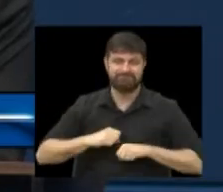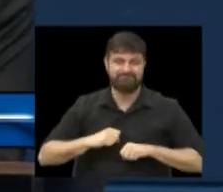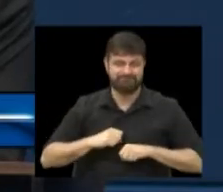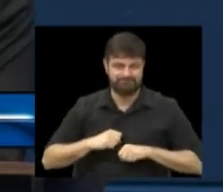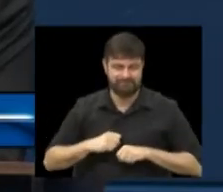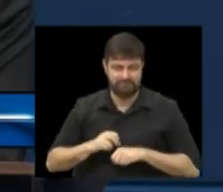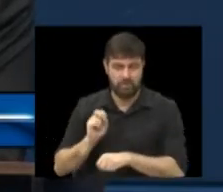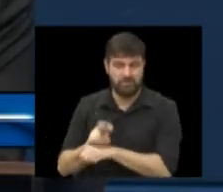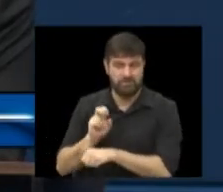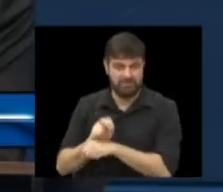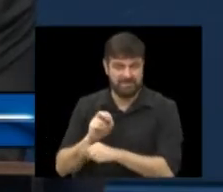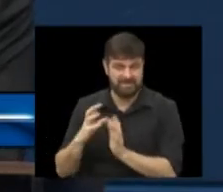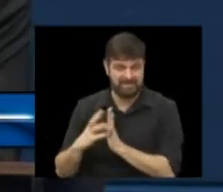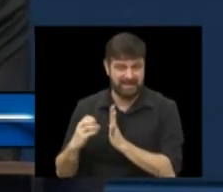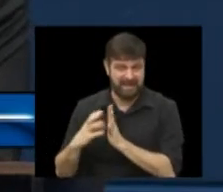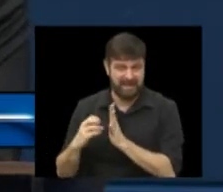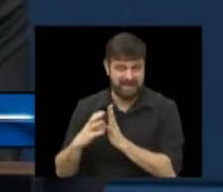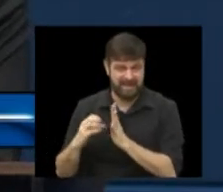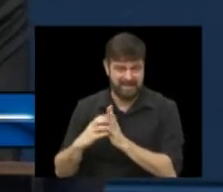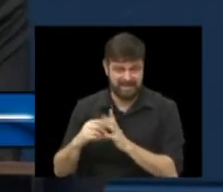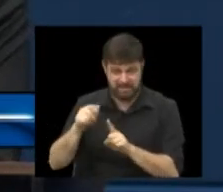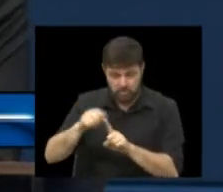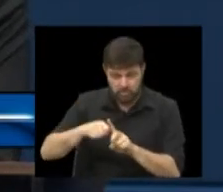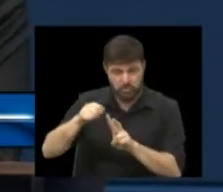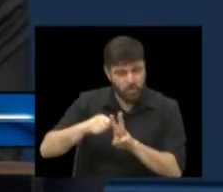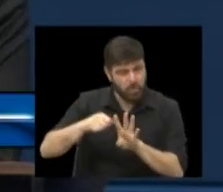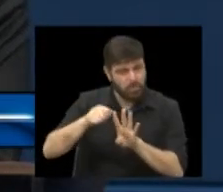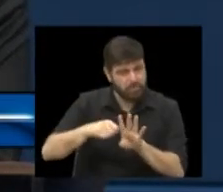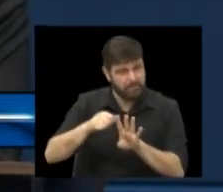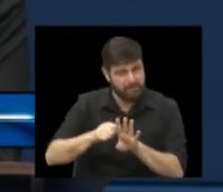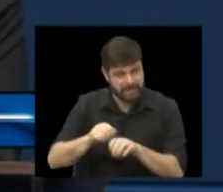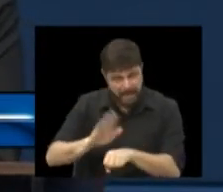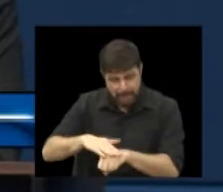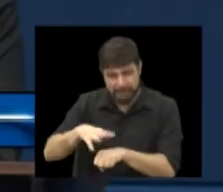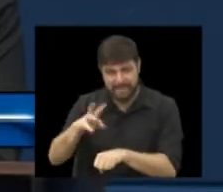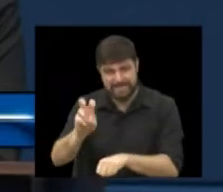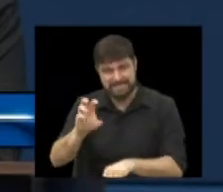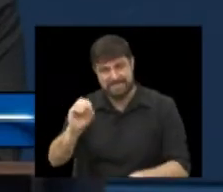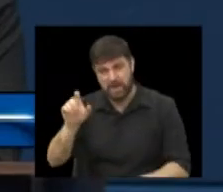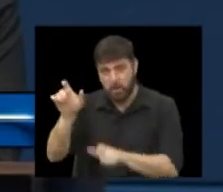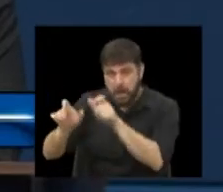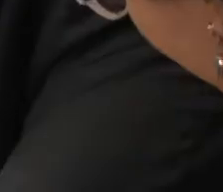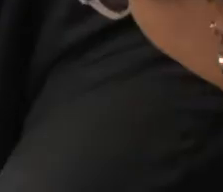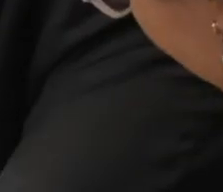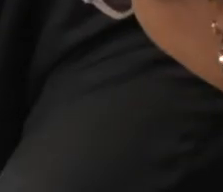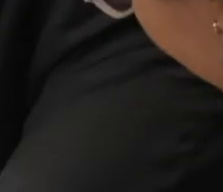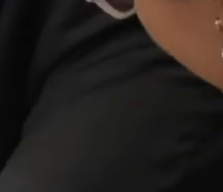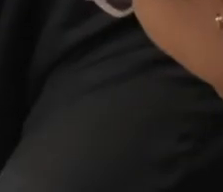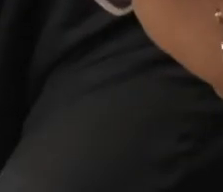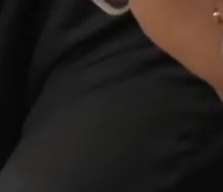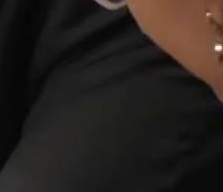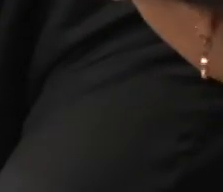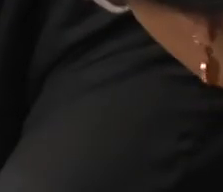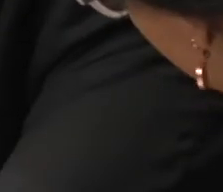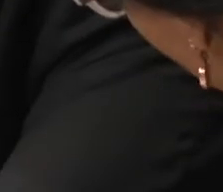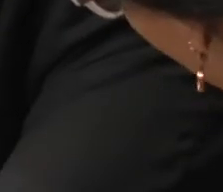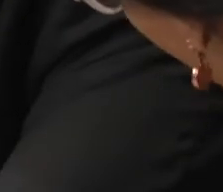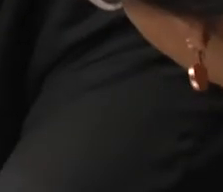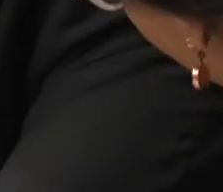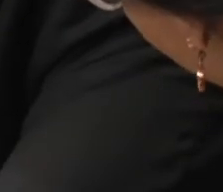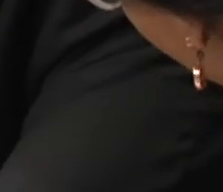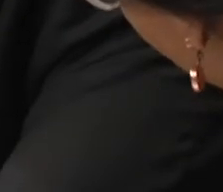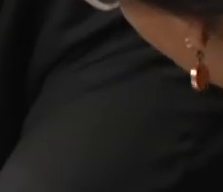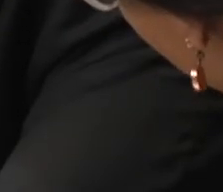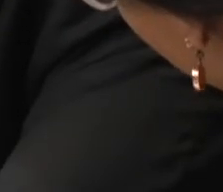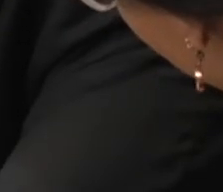vírus HIV a cada mês na cidade de Campinas, diagnosticados neste serviço. O vereador falou sobre as